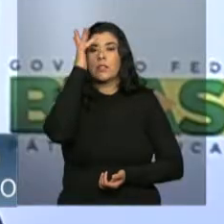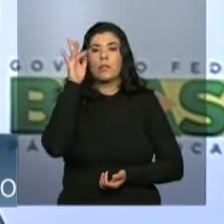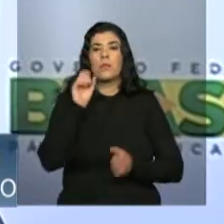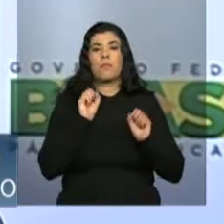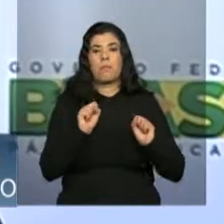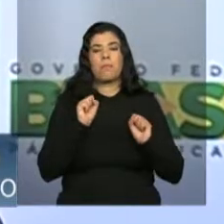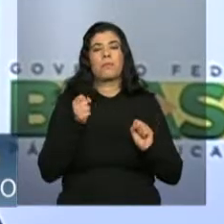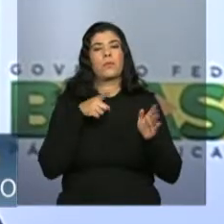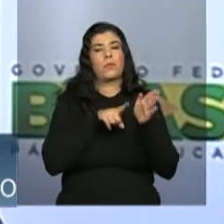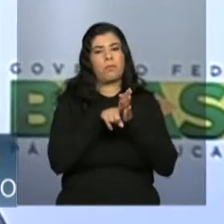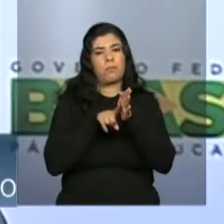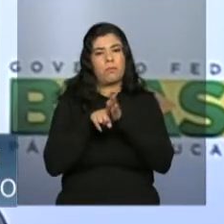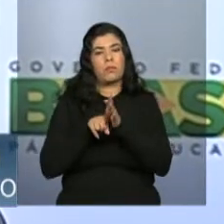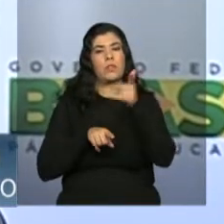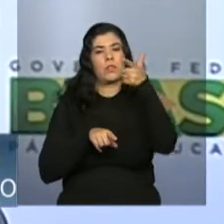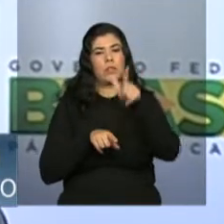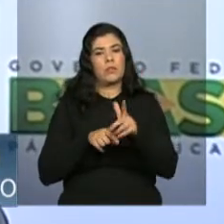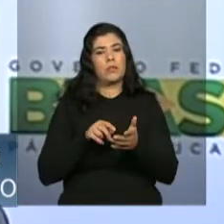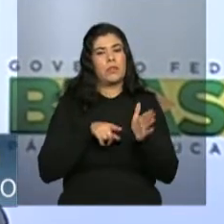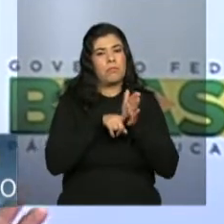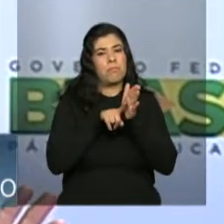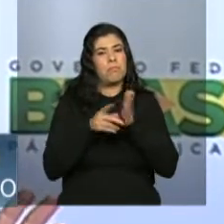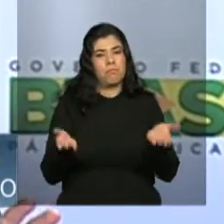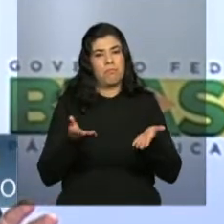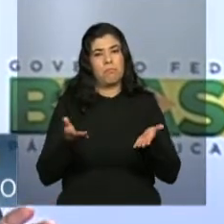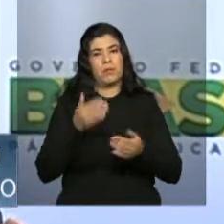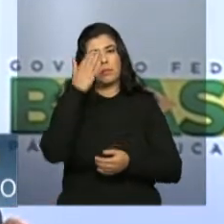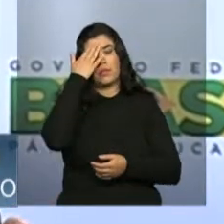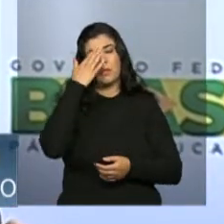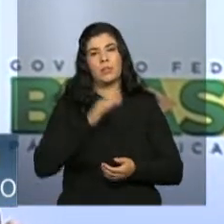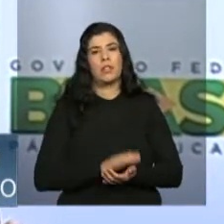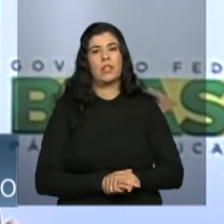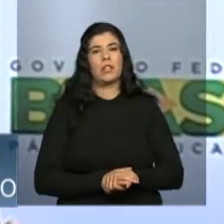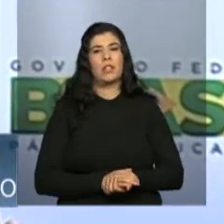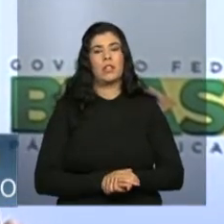gente pode levantar essa informação quanto